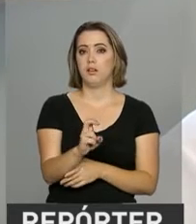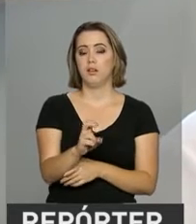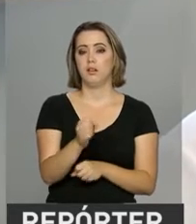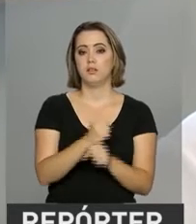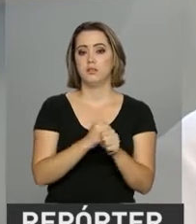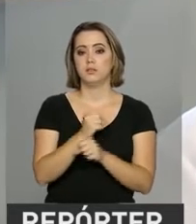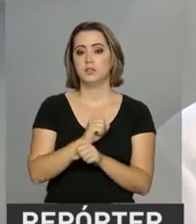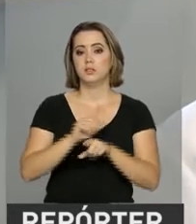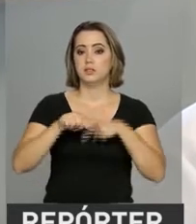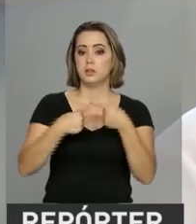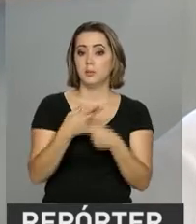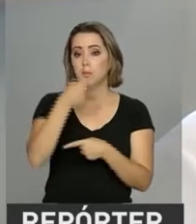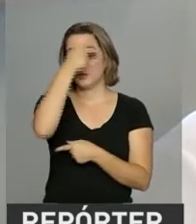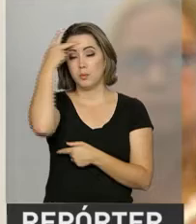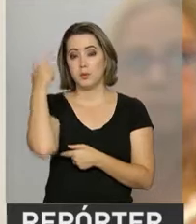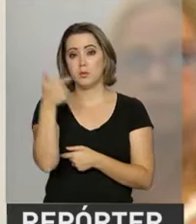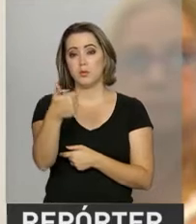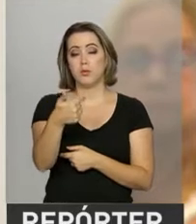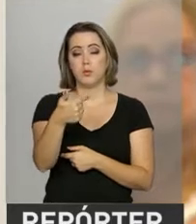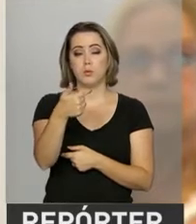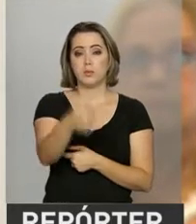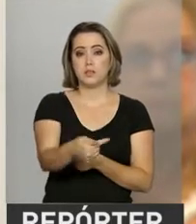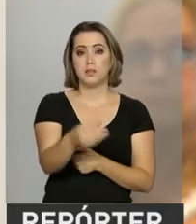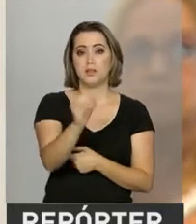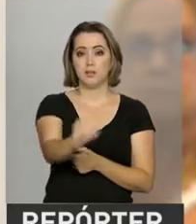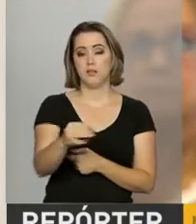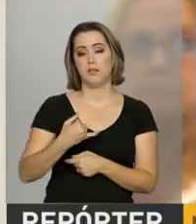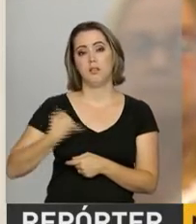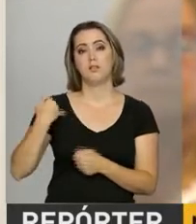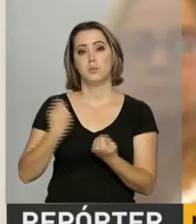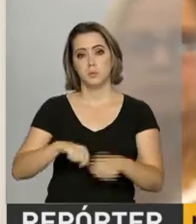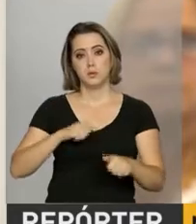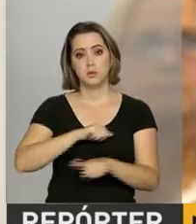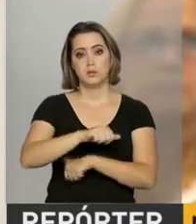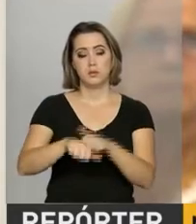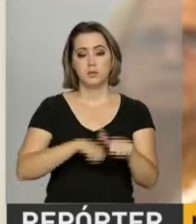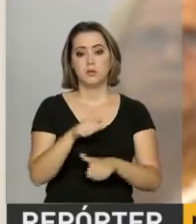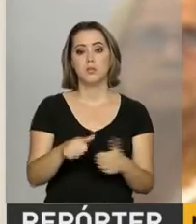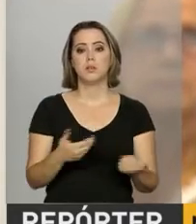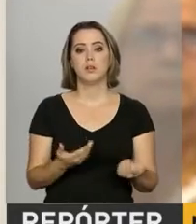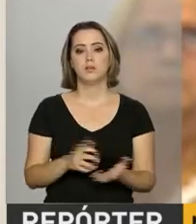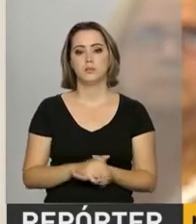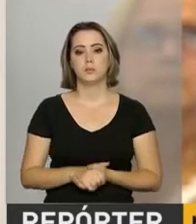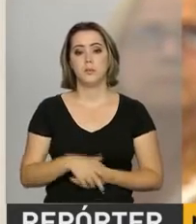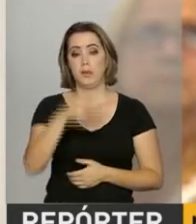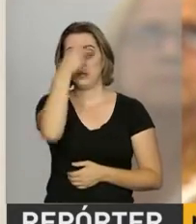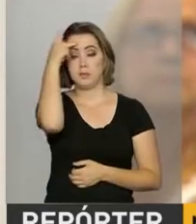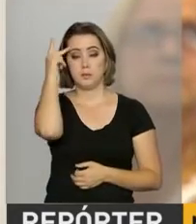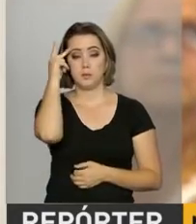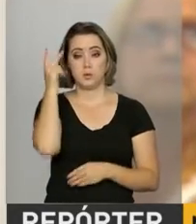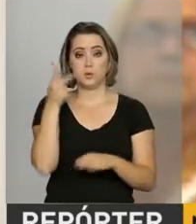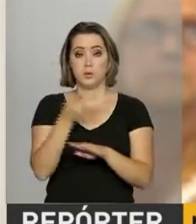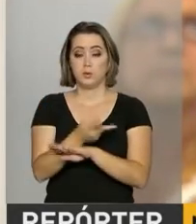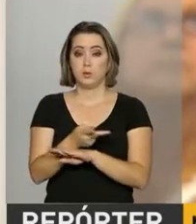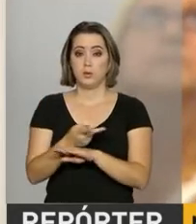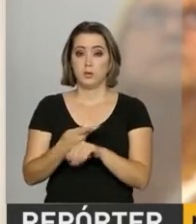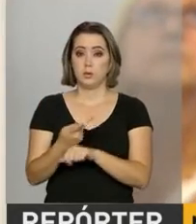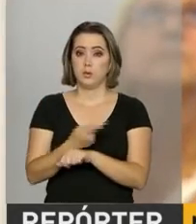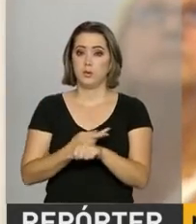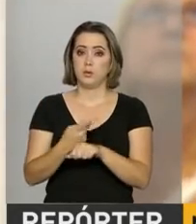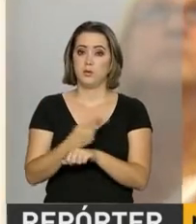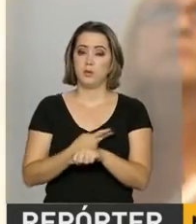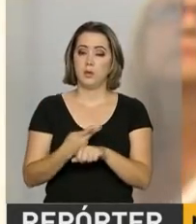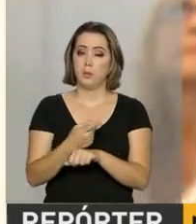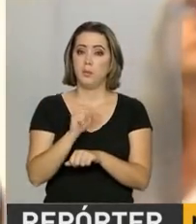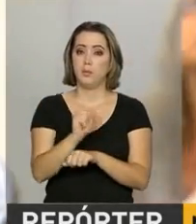trocar a prótese por uma porta de revisão os pacientes que buscam uma cirurgia de joelhos são os mais comuns aqui no inter mas o programa de